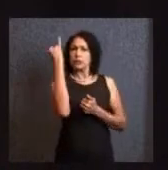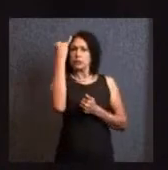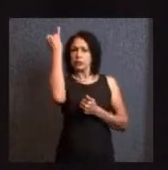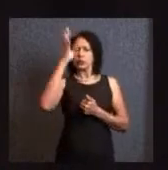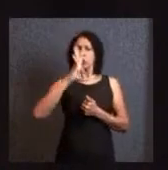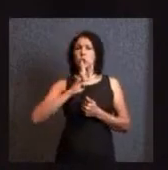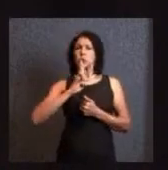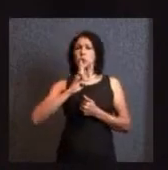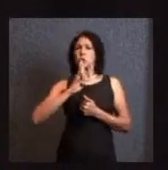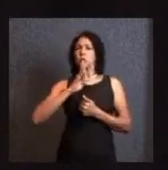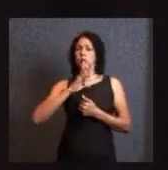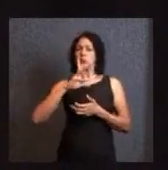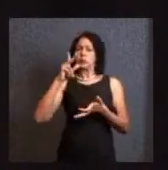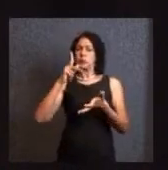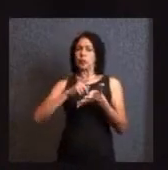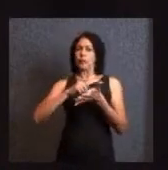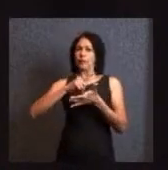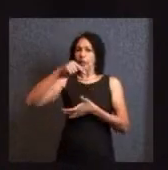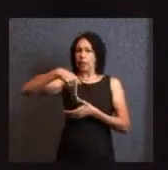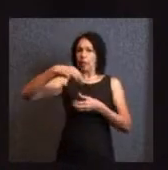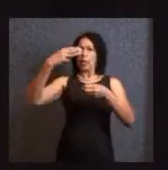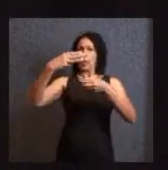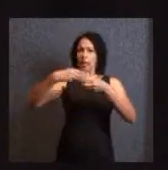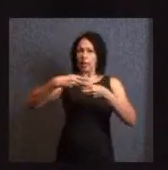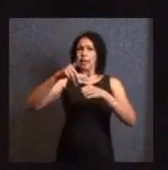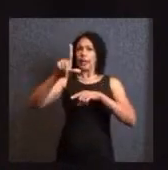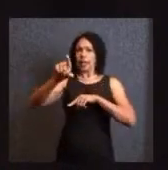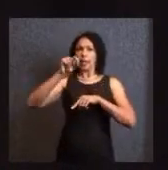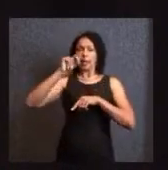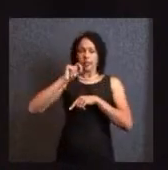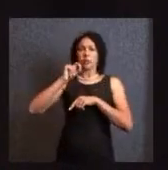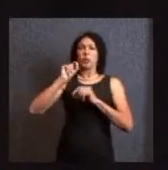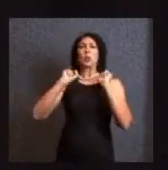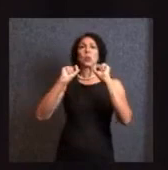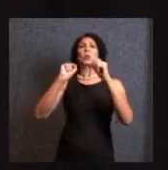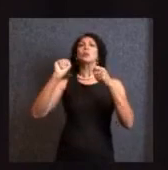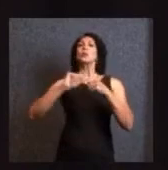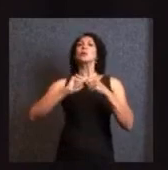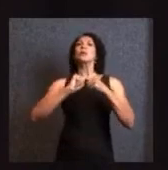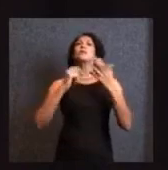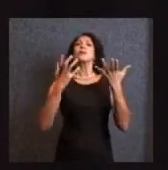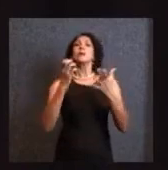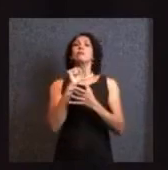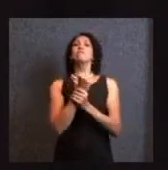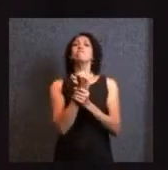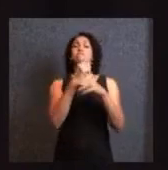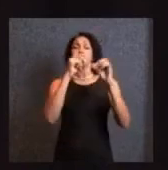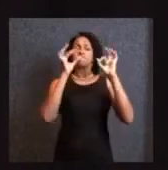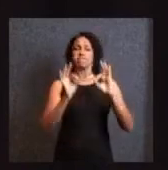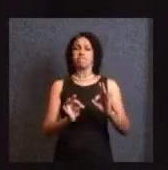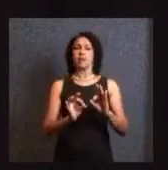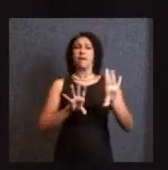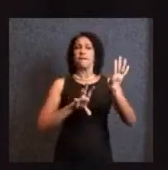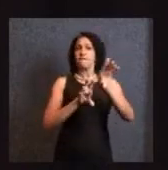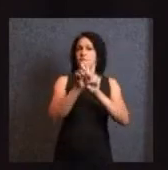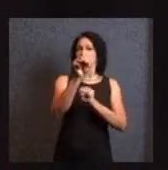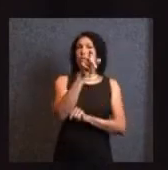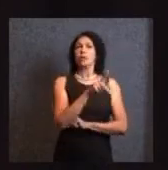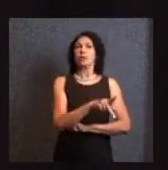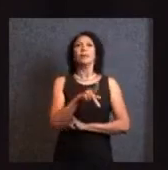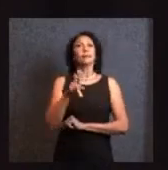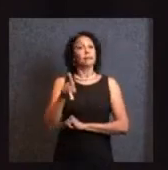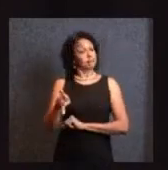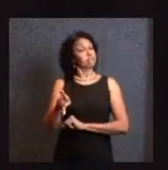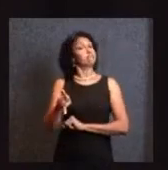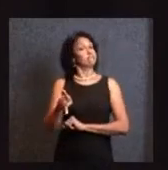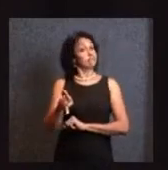nossa realidade é o que levam à tomada de posição mais segura. A formação de professores,